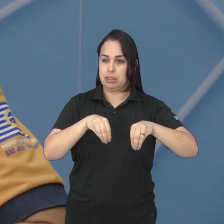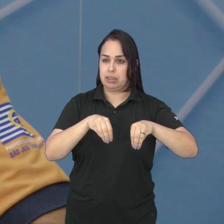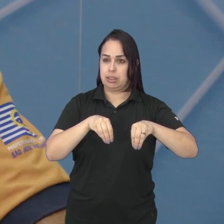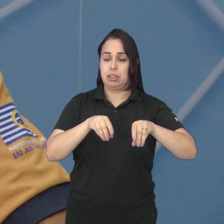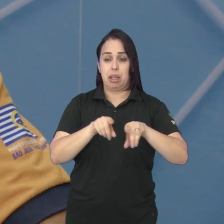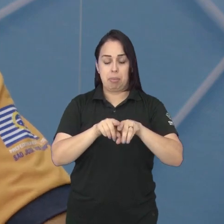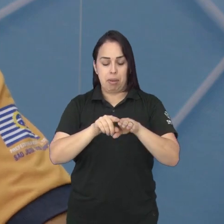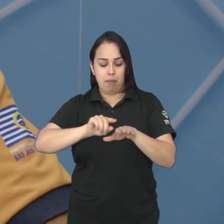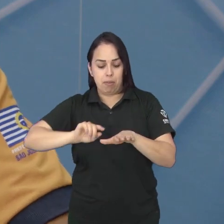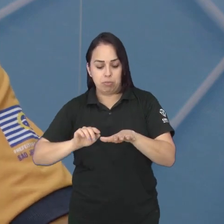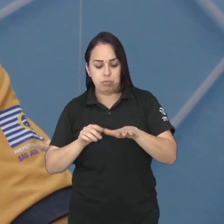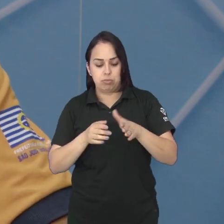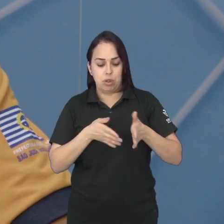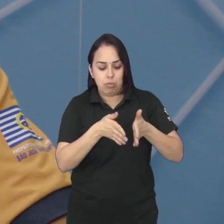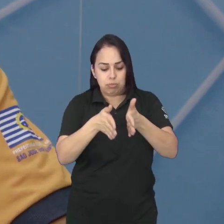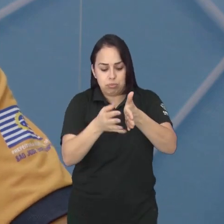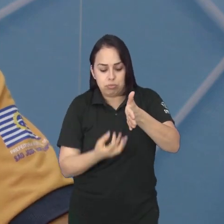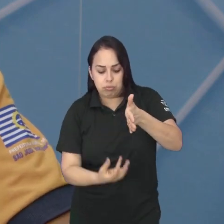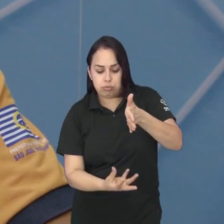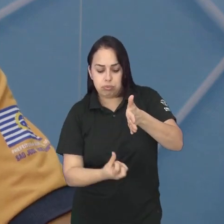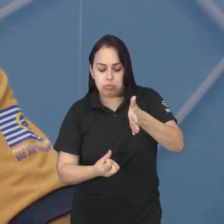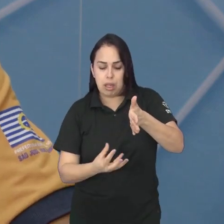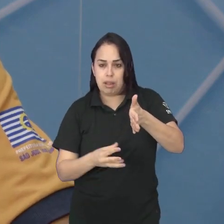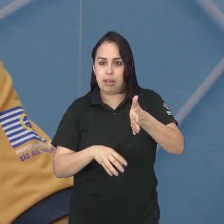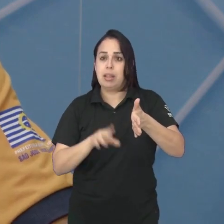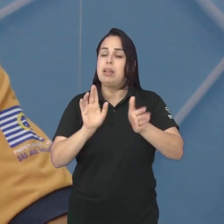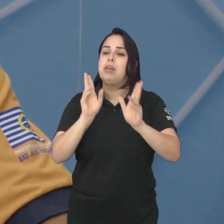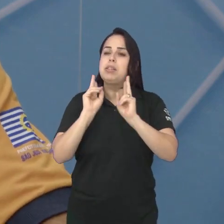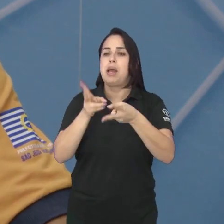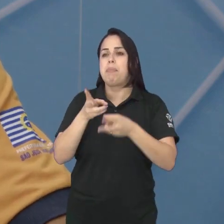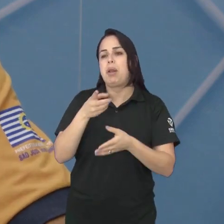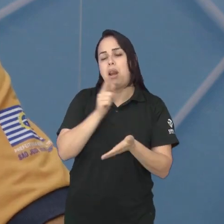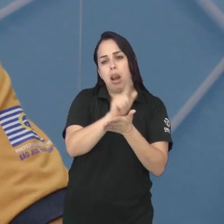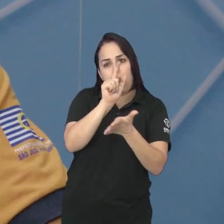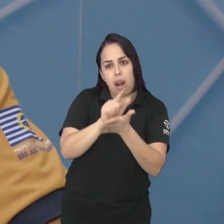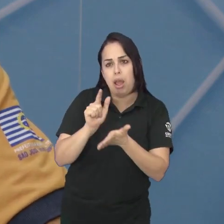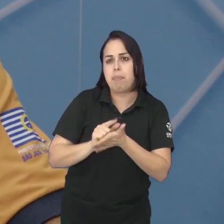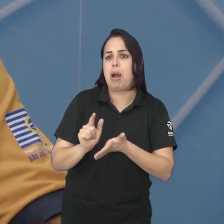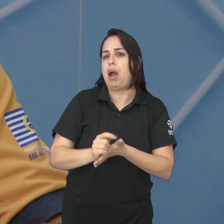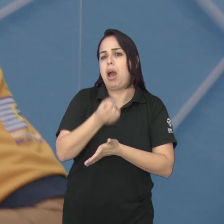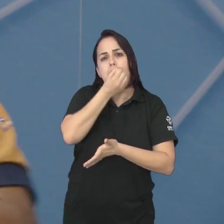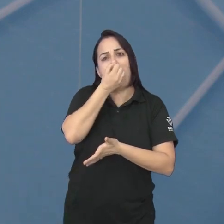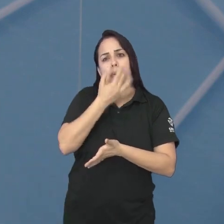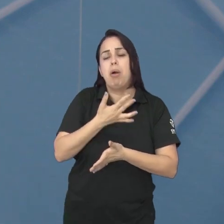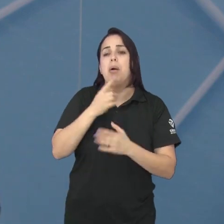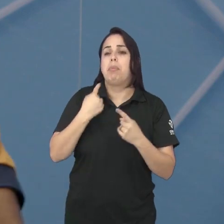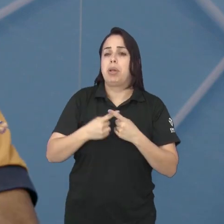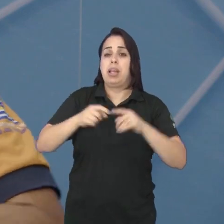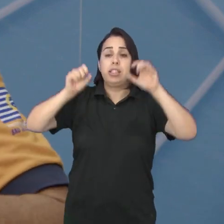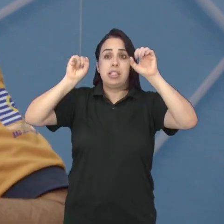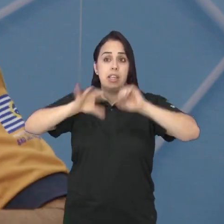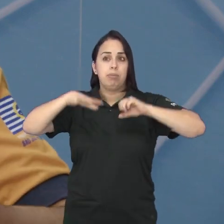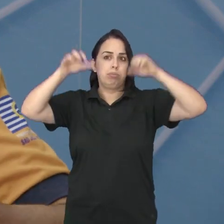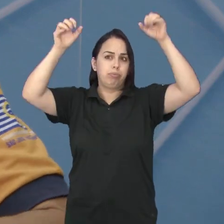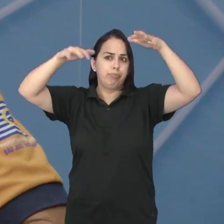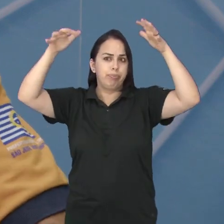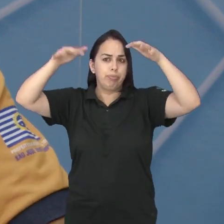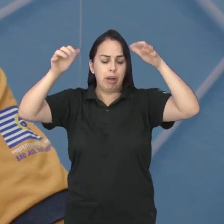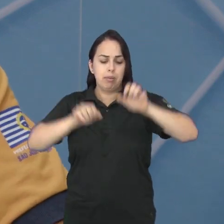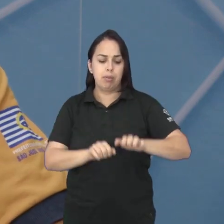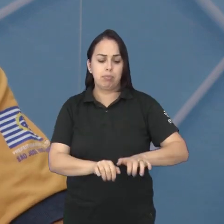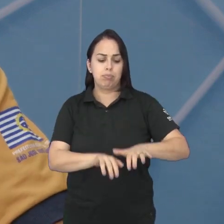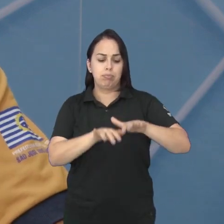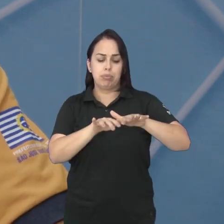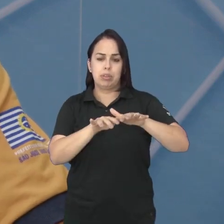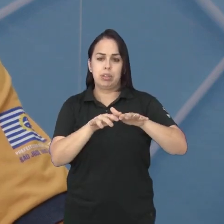acumulando no fundo dos córregos. Então, isso sempre é bom fazer essa limpeza, fazer essa drenagem, para que quando vier o volume maior de água, essa água então